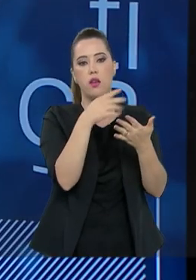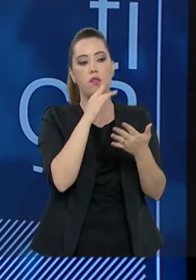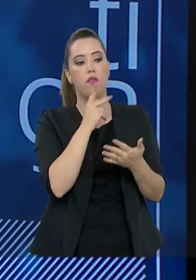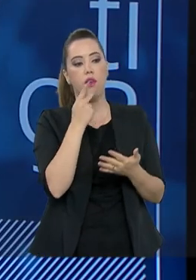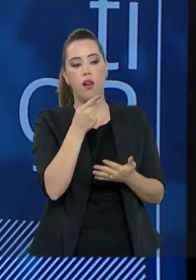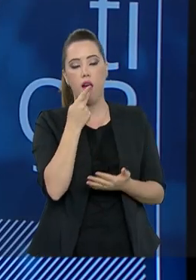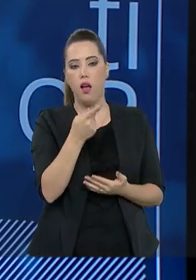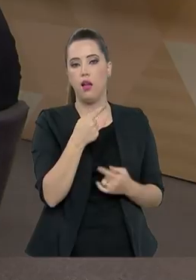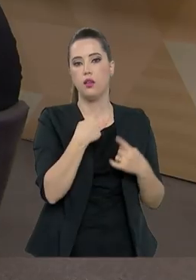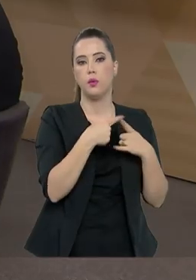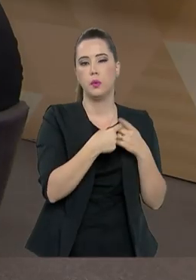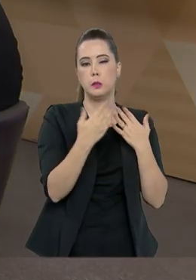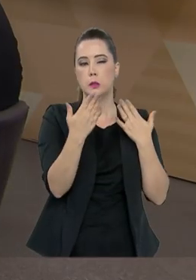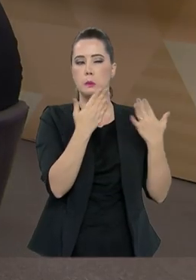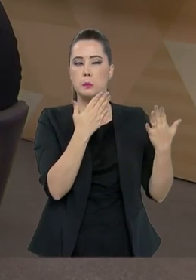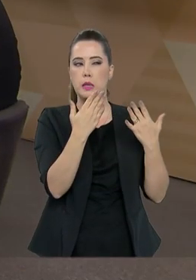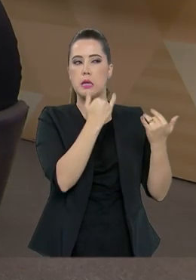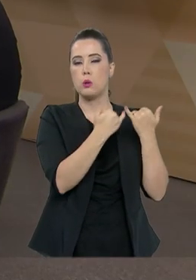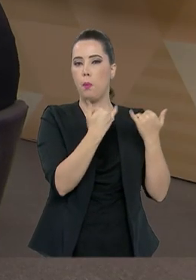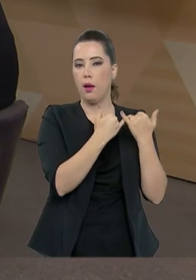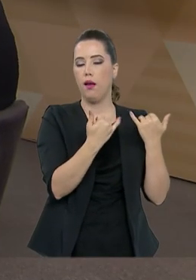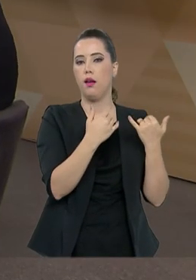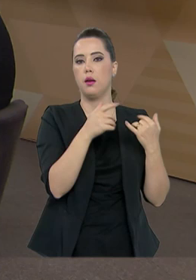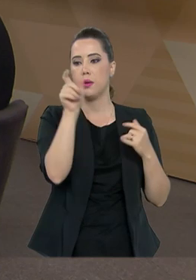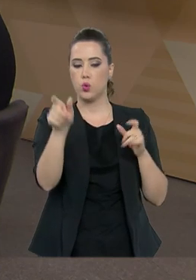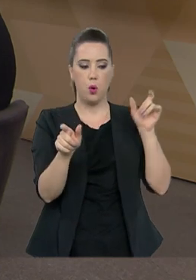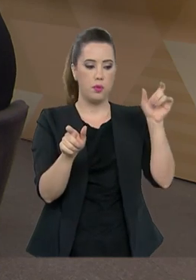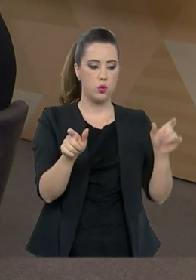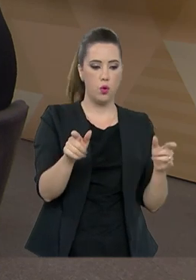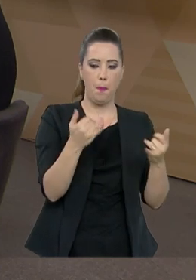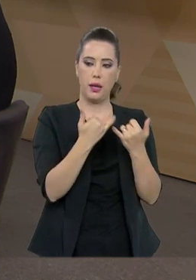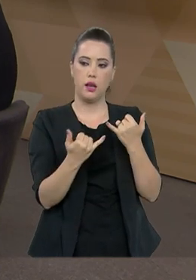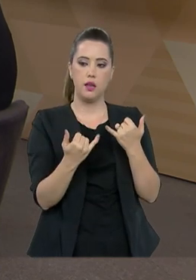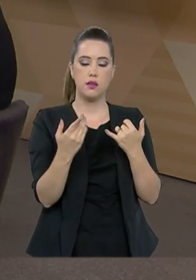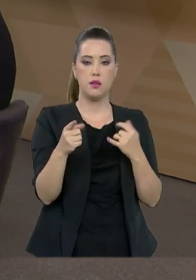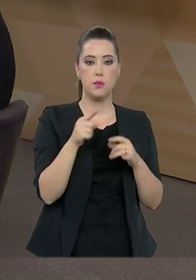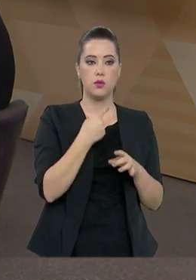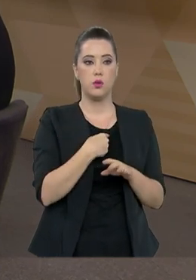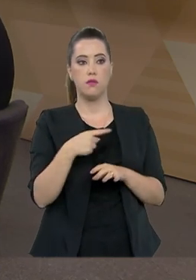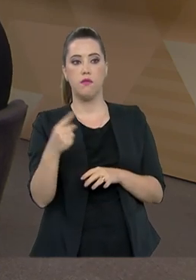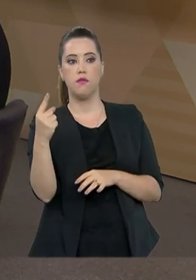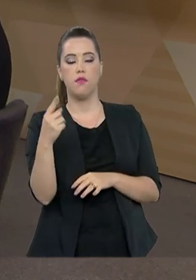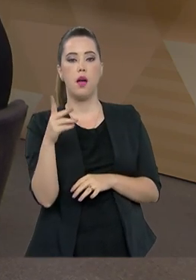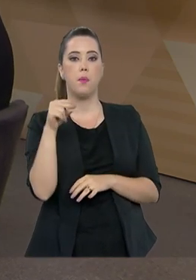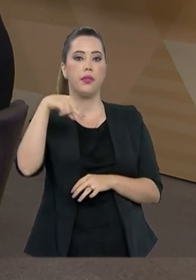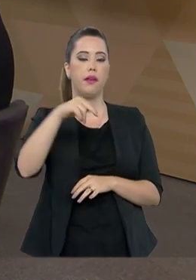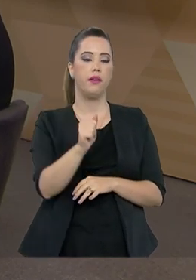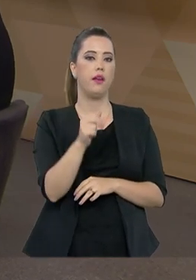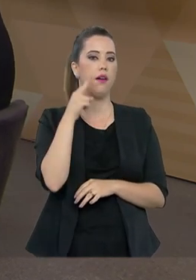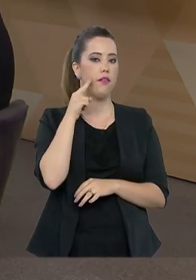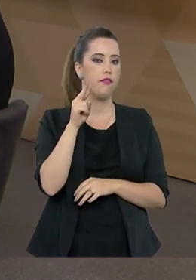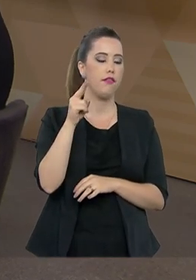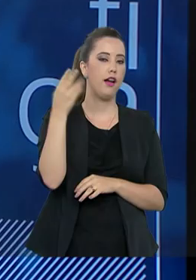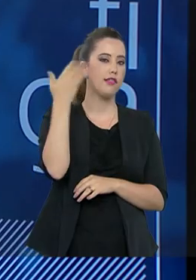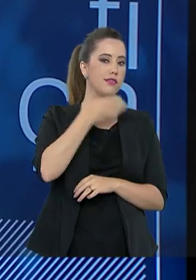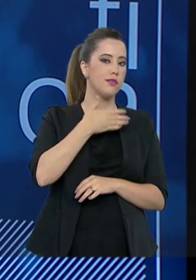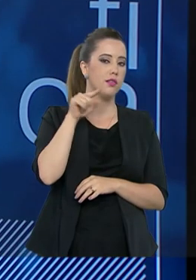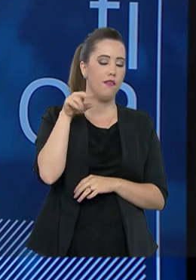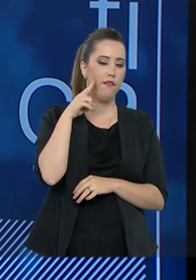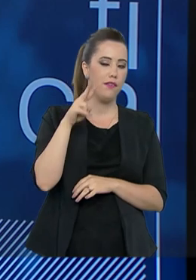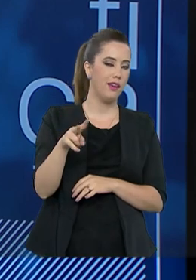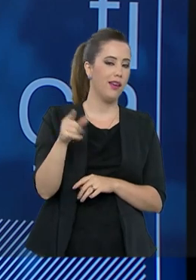pessoa porque ele tem semelhança física. Mas, quando vai para o laboratório de DNA e faz o exame, vê que aquela pessoa é inocente.